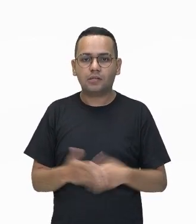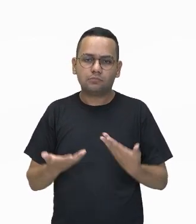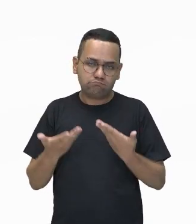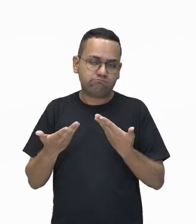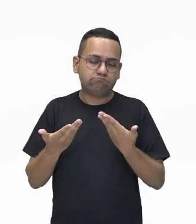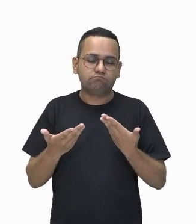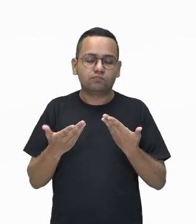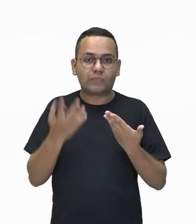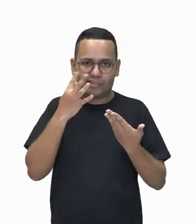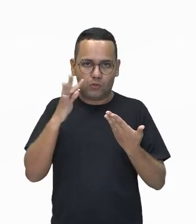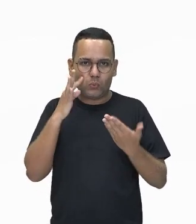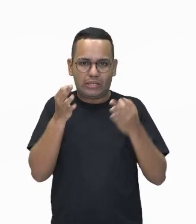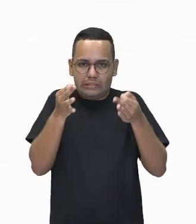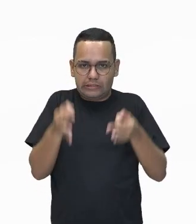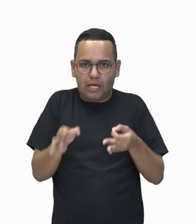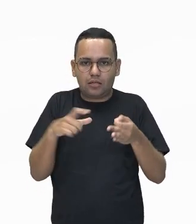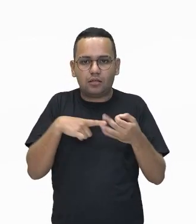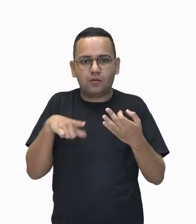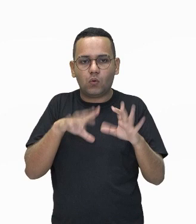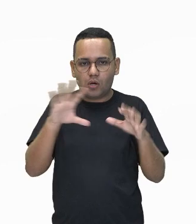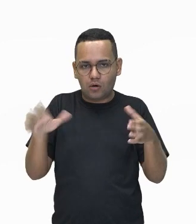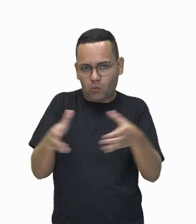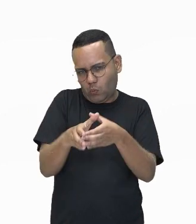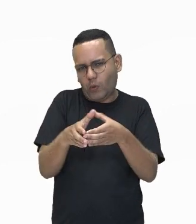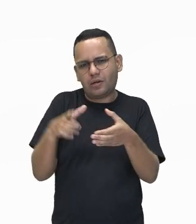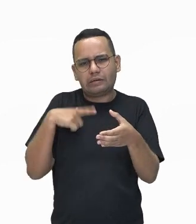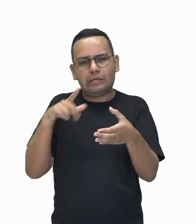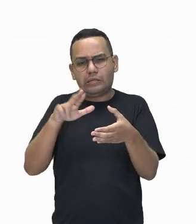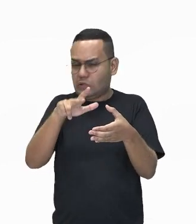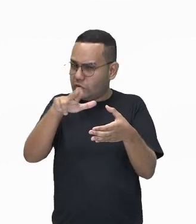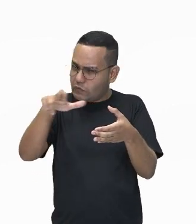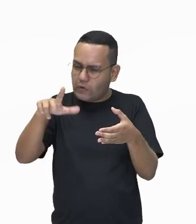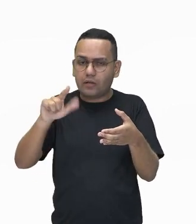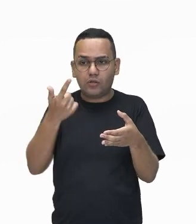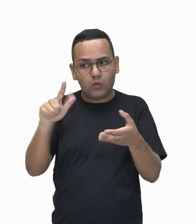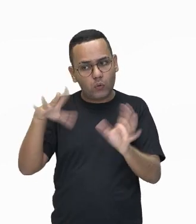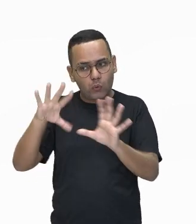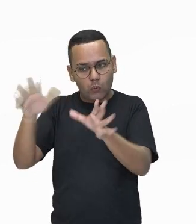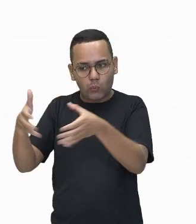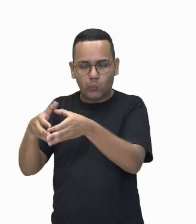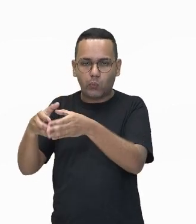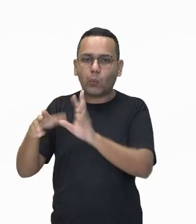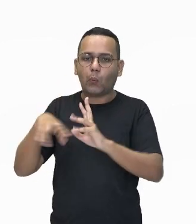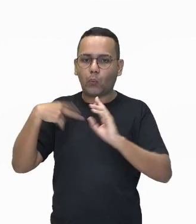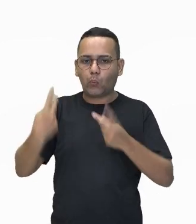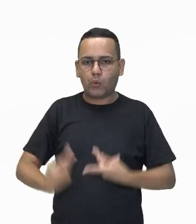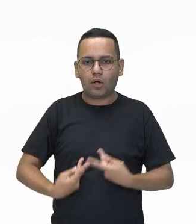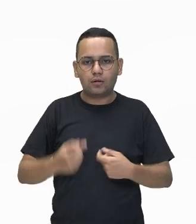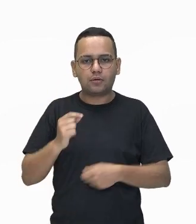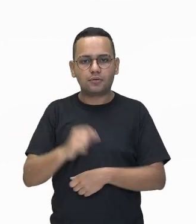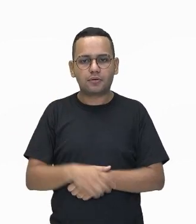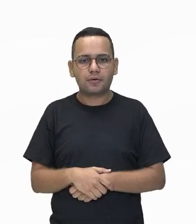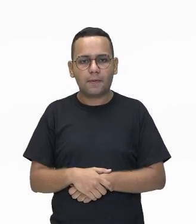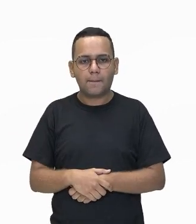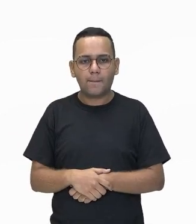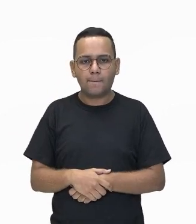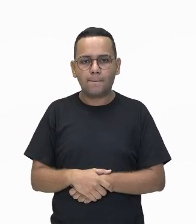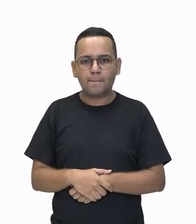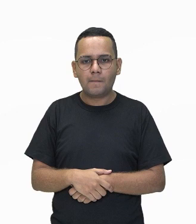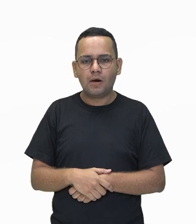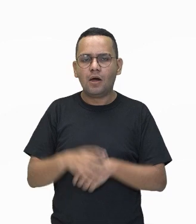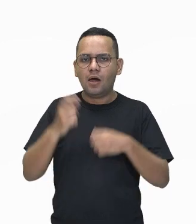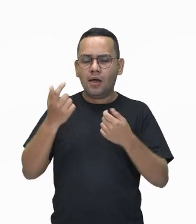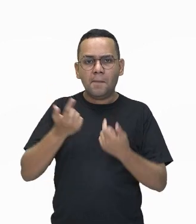ideal, um agrupamento distinto de outros agrupamentos humanos, sendo visível onde